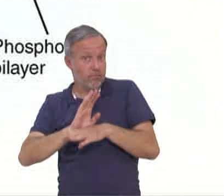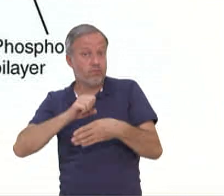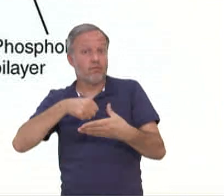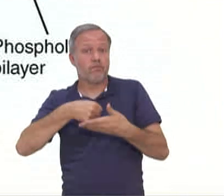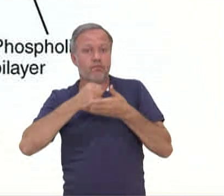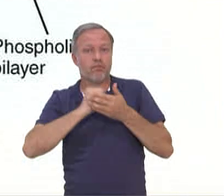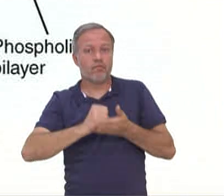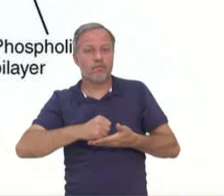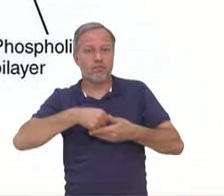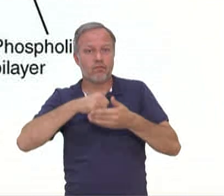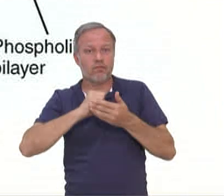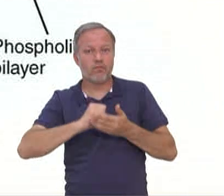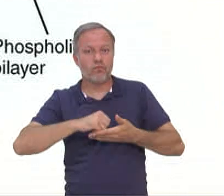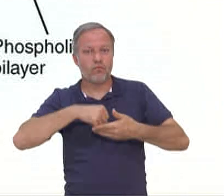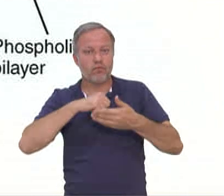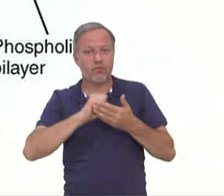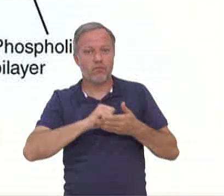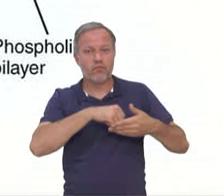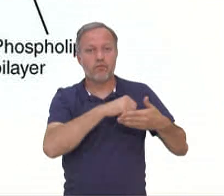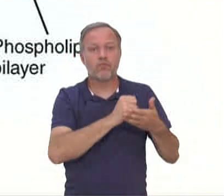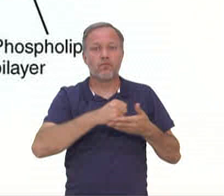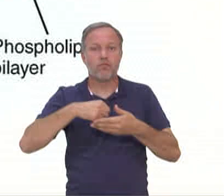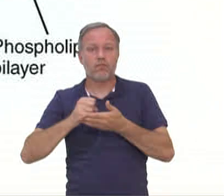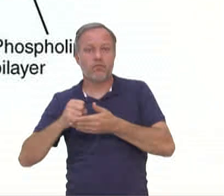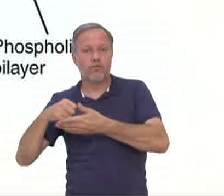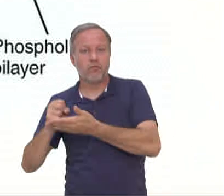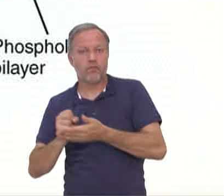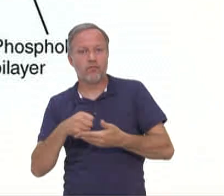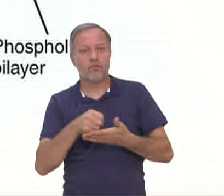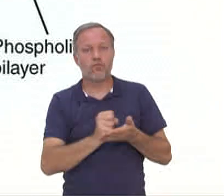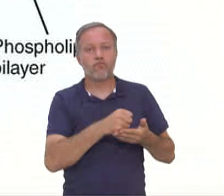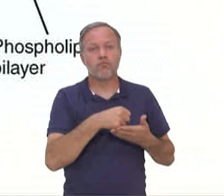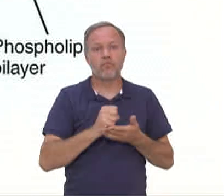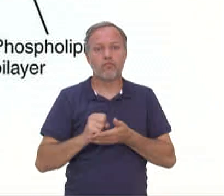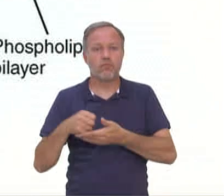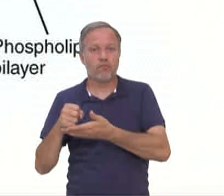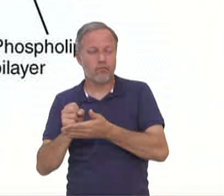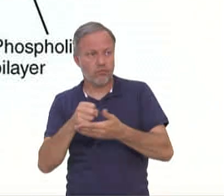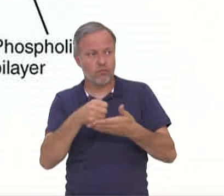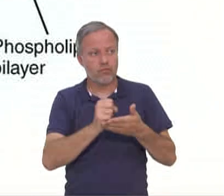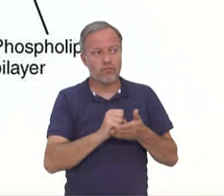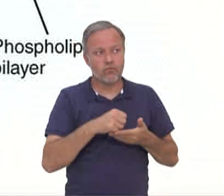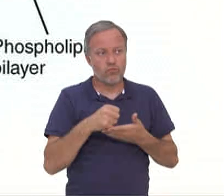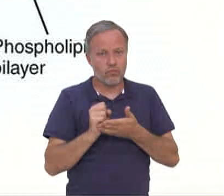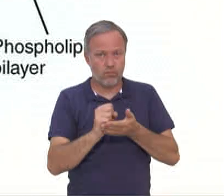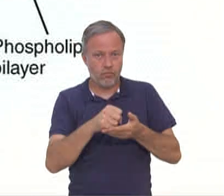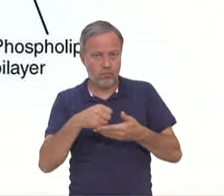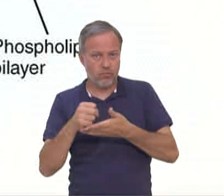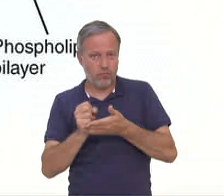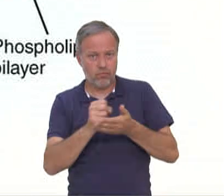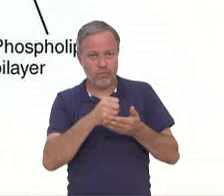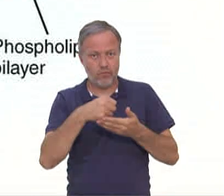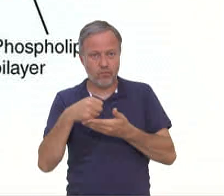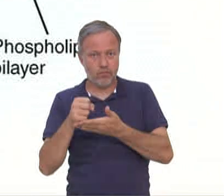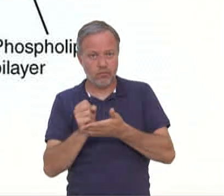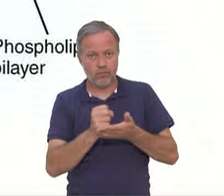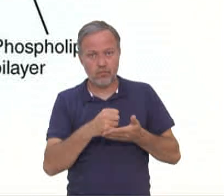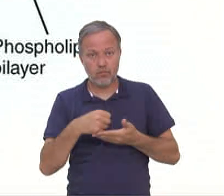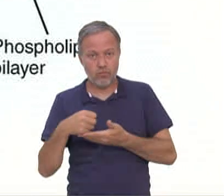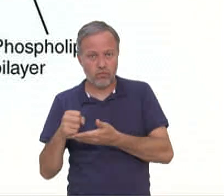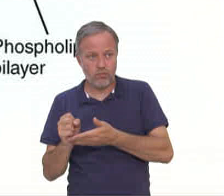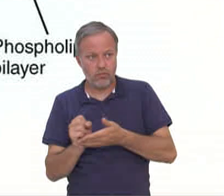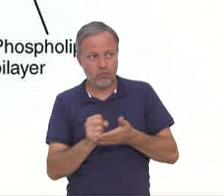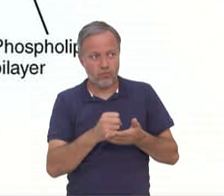gelatinosa que as proteínas podem mudar de lugar o tempo todo. Elas se movimentam, elas fluem. Aí